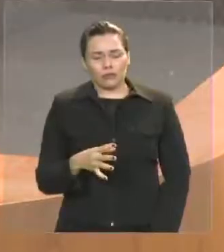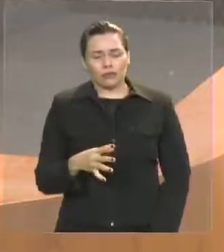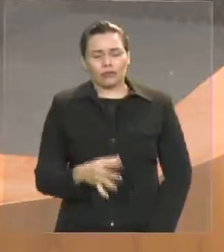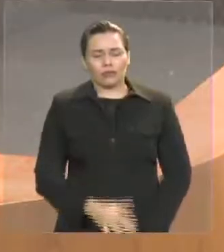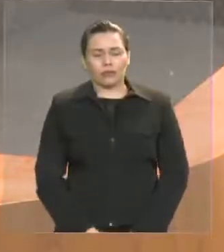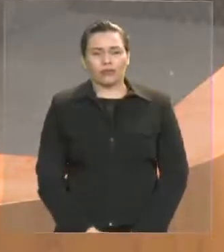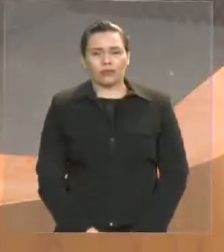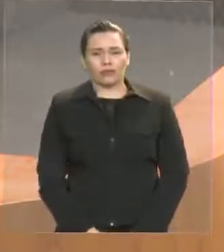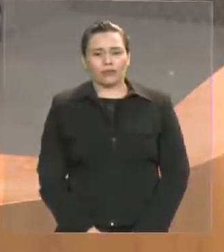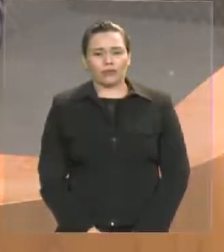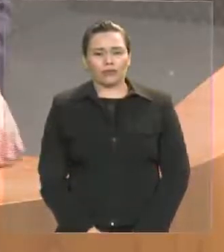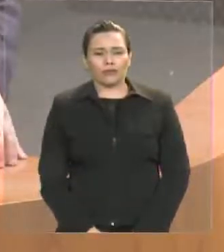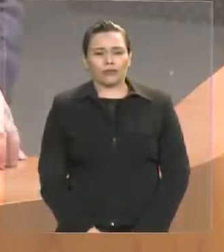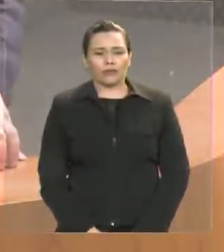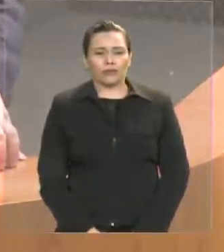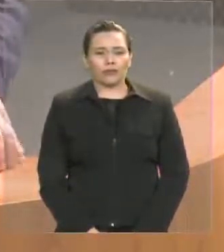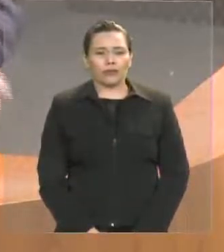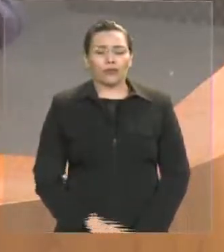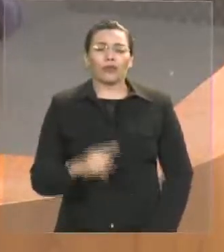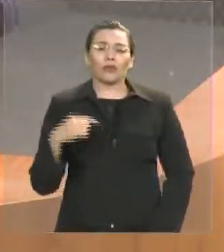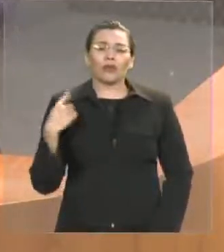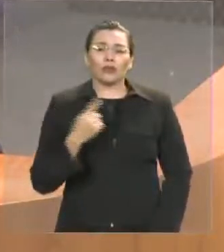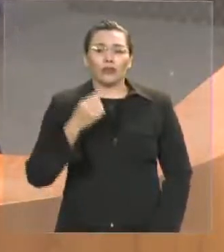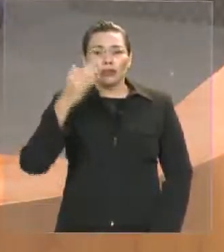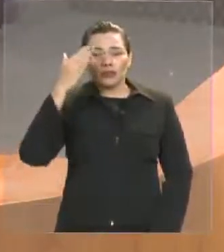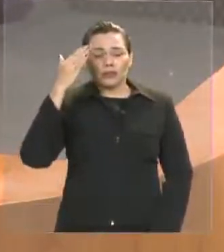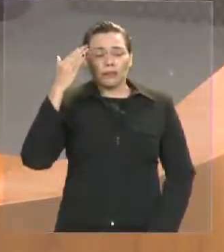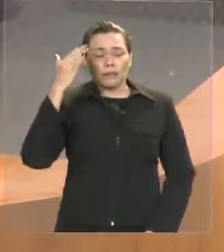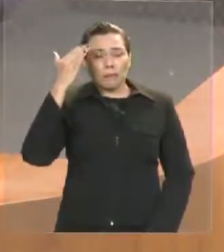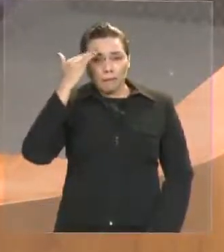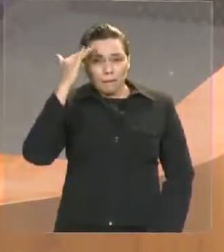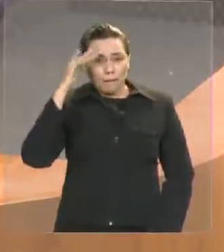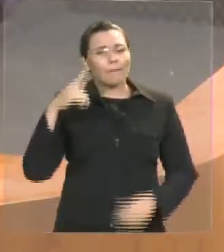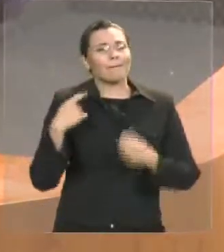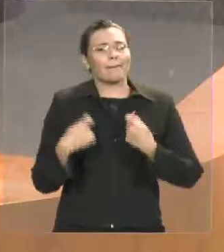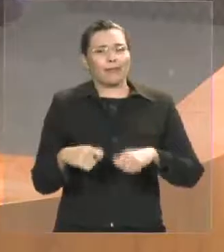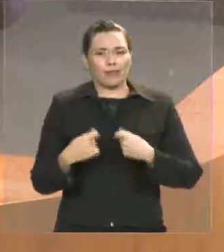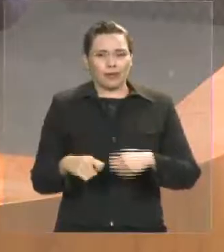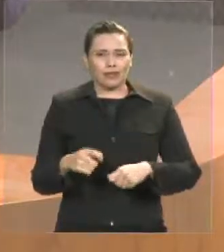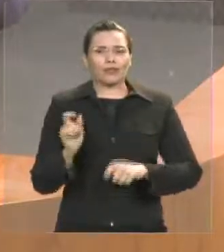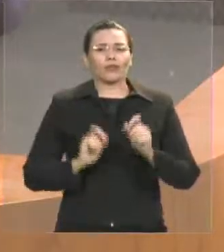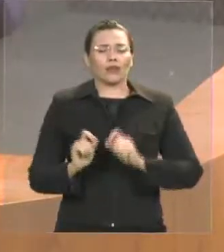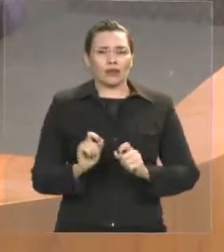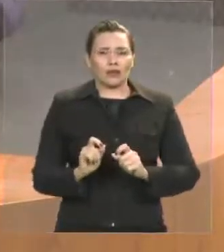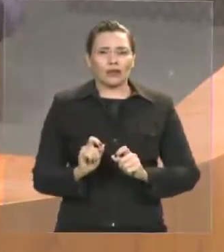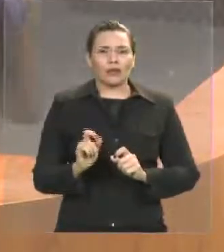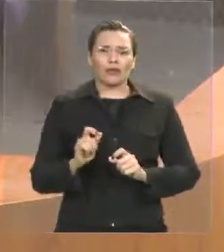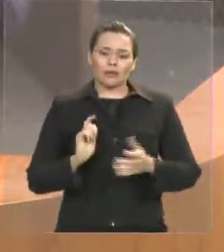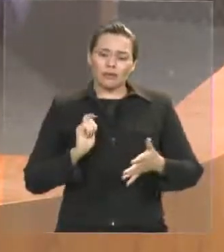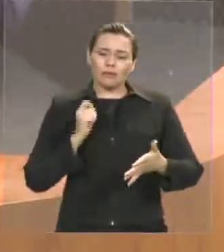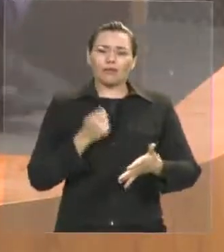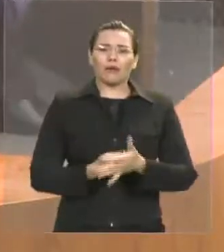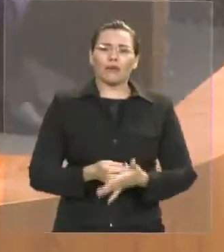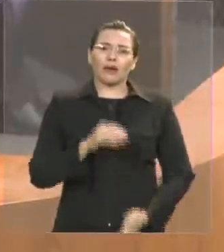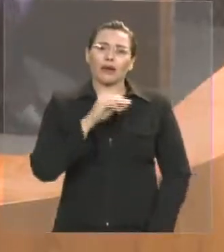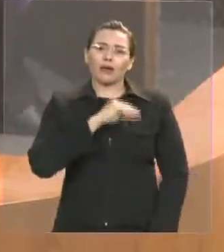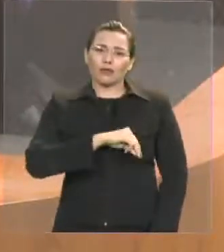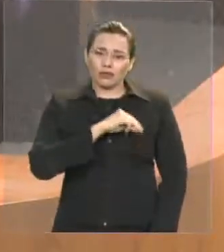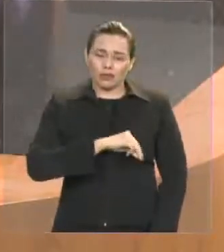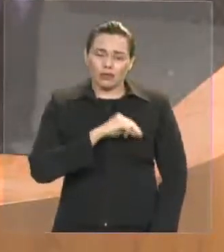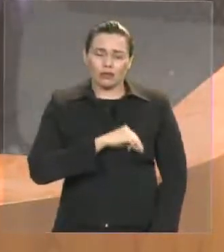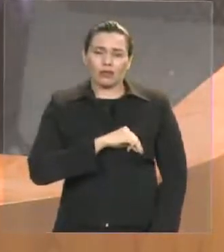A gente tem que entender que o percentual de pagamento de funcionários, ele